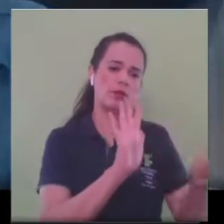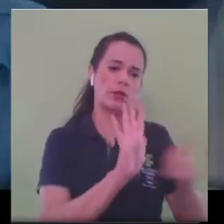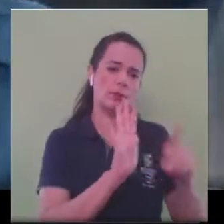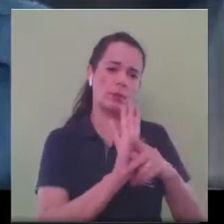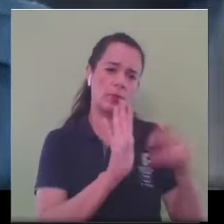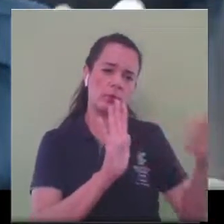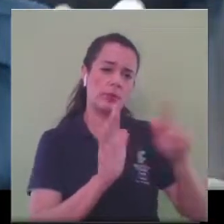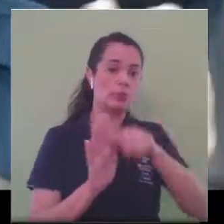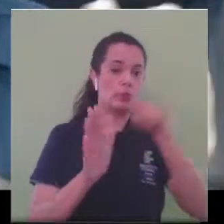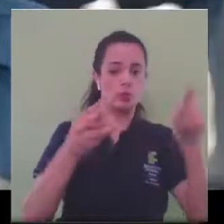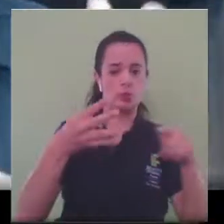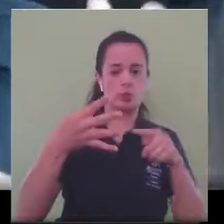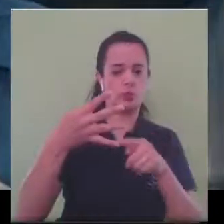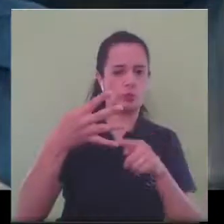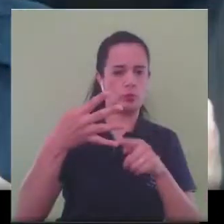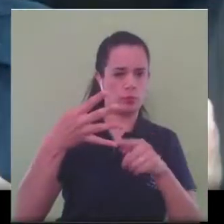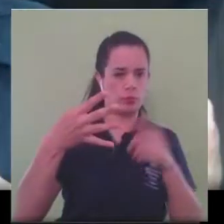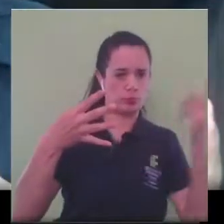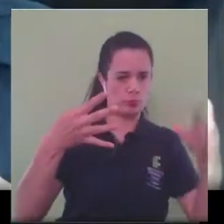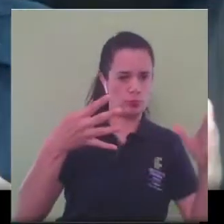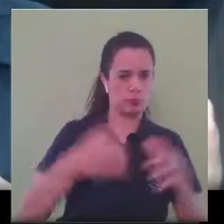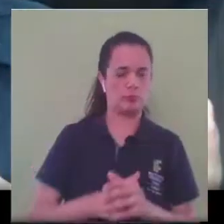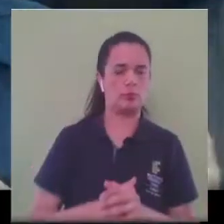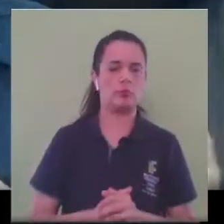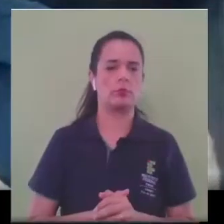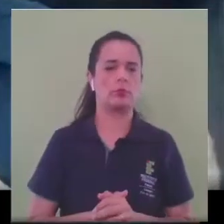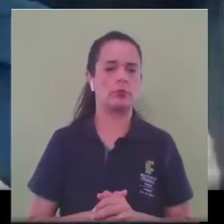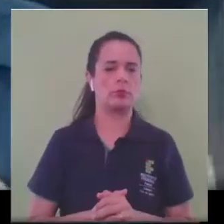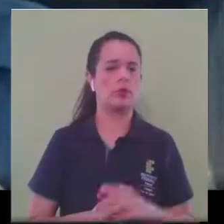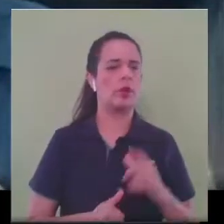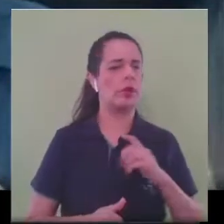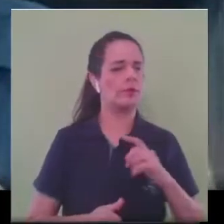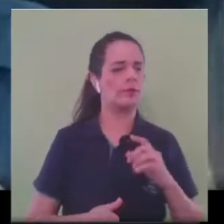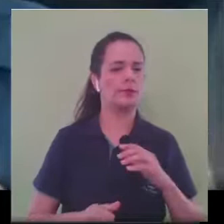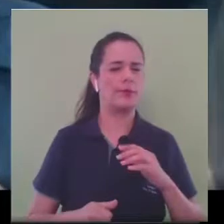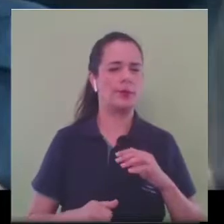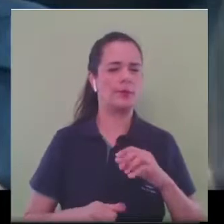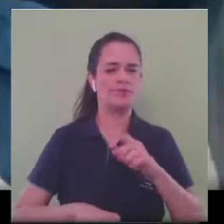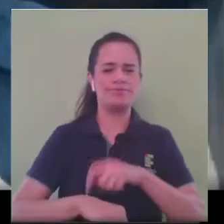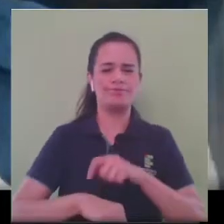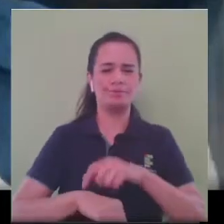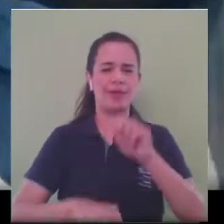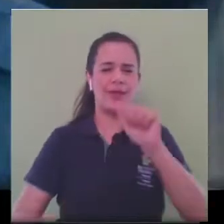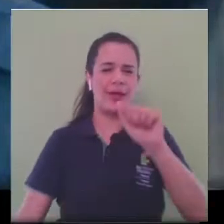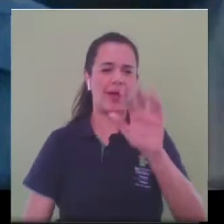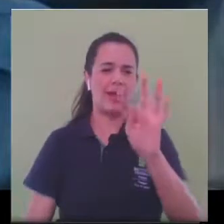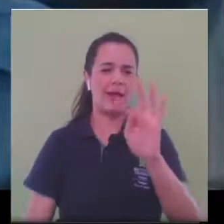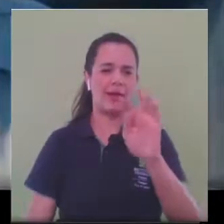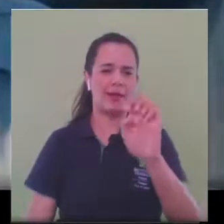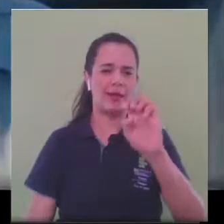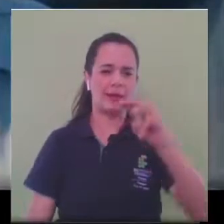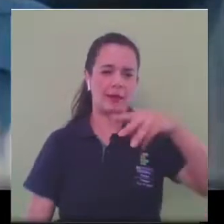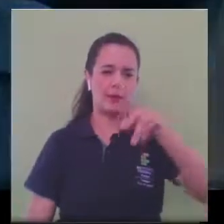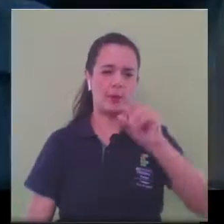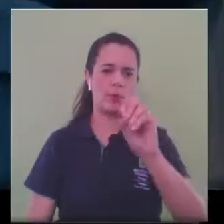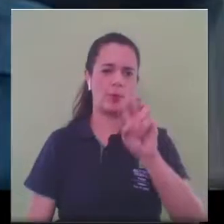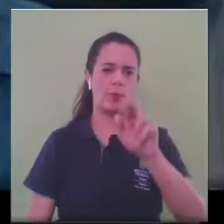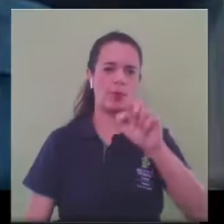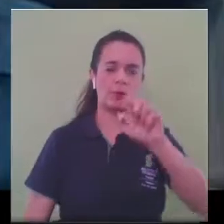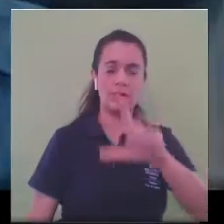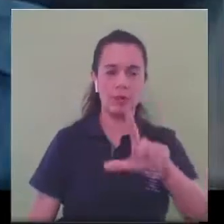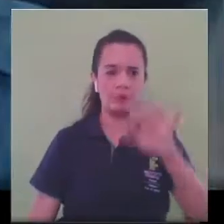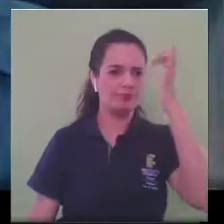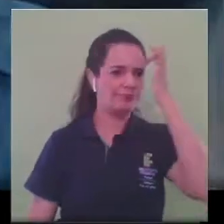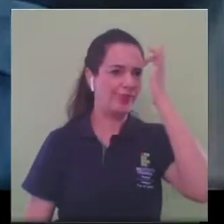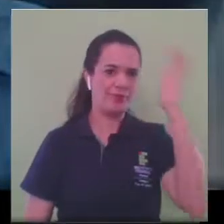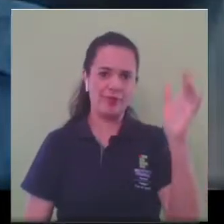veja que há toda uma linha temporal de críticos literários para definir o que é clássico. Então não é algo fácil definir